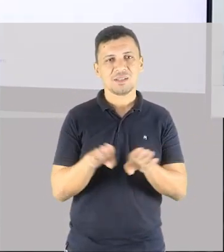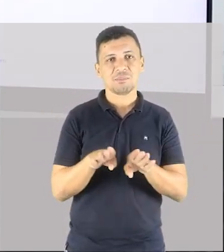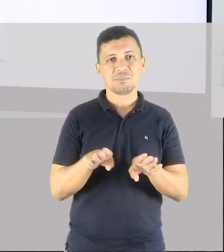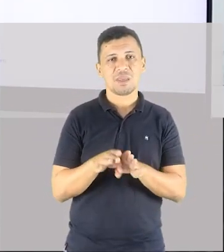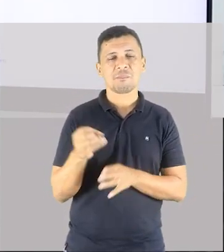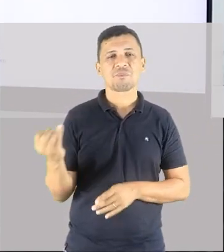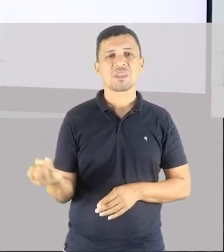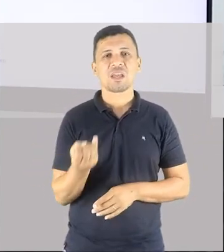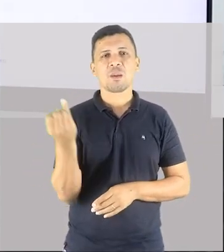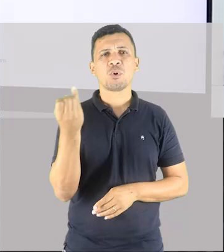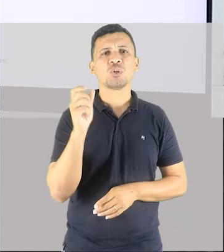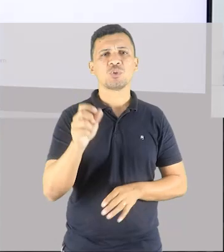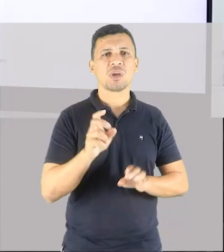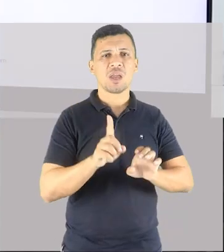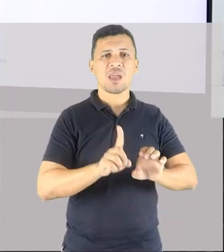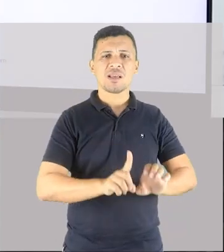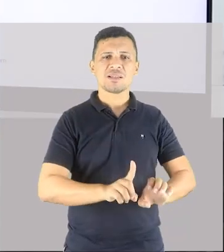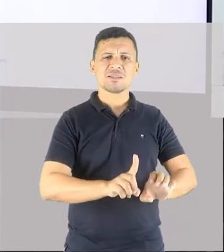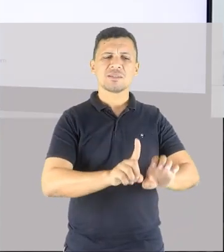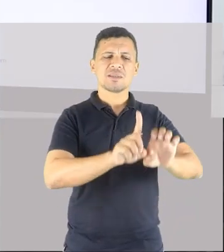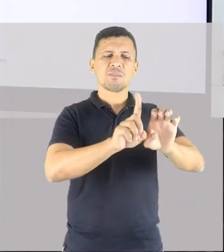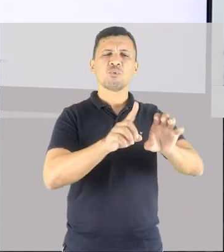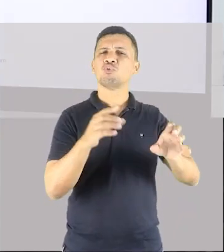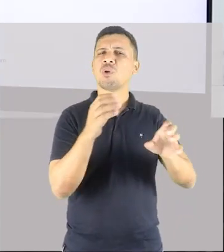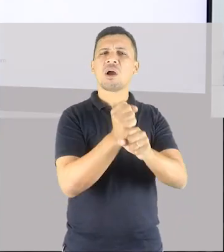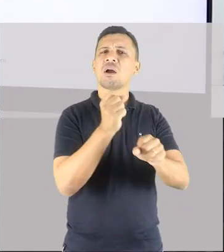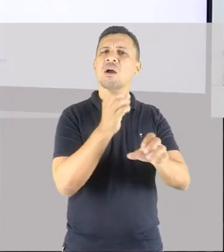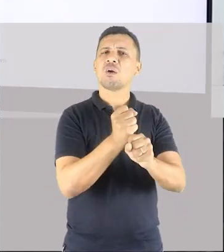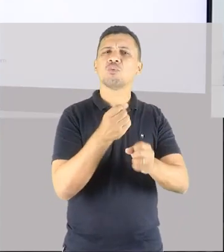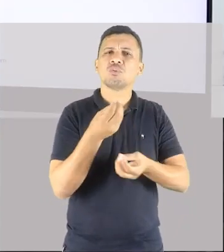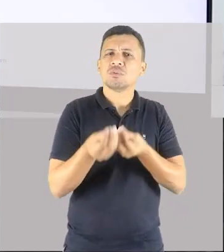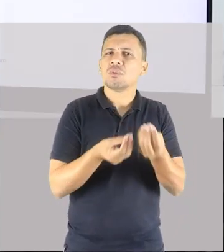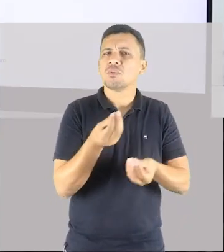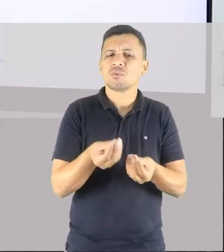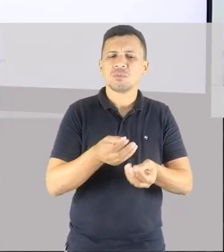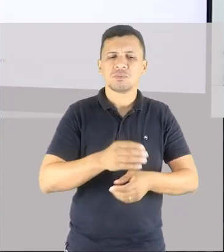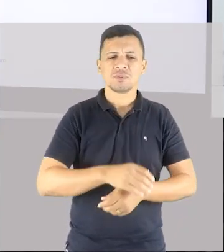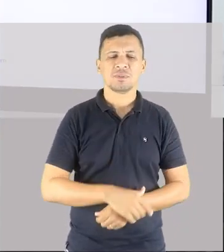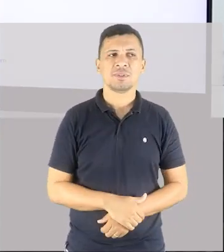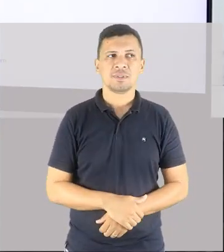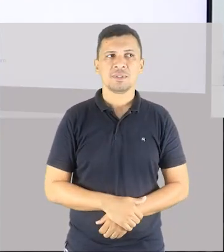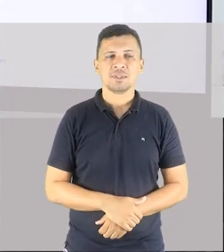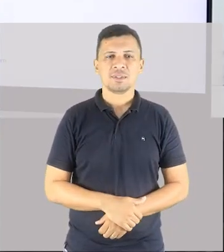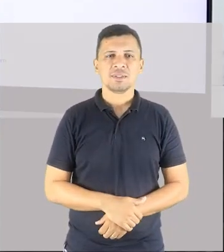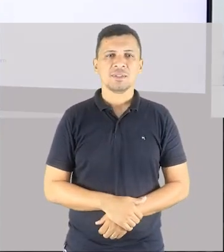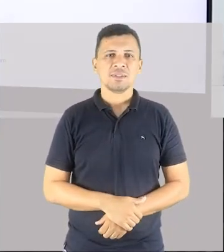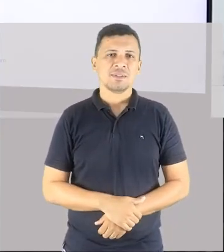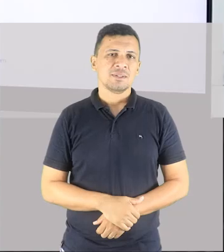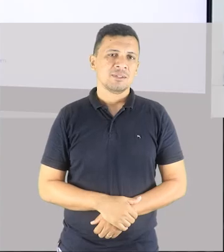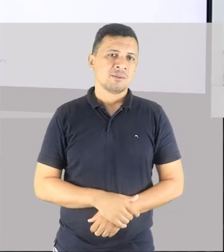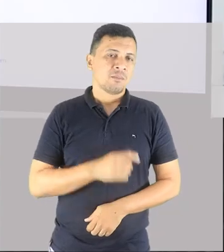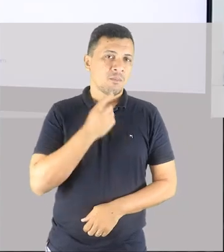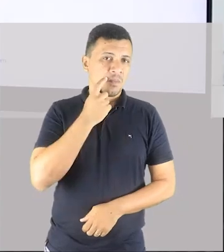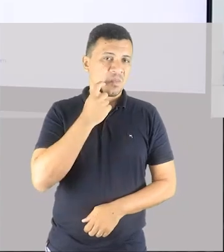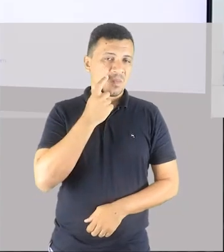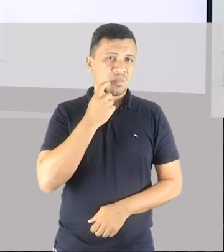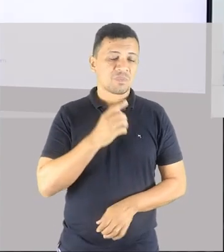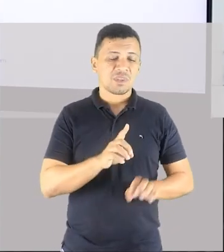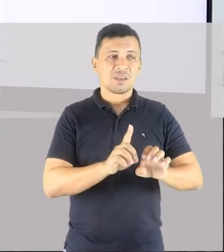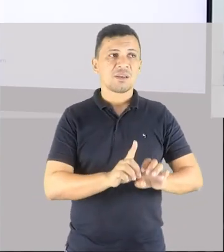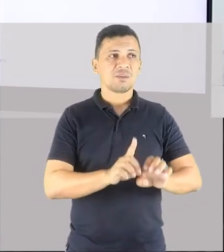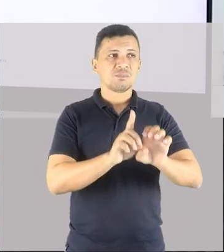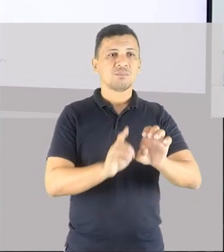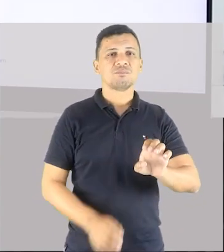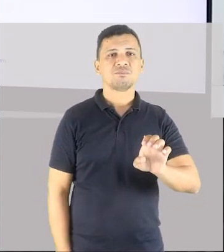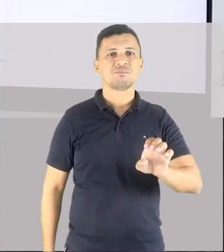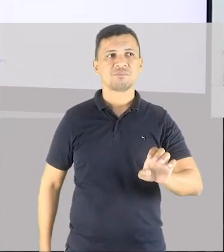esse empuxo aqui, como é que a gente calcula? O empuxo, ele é igual